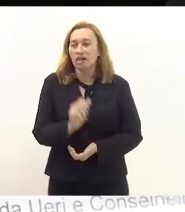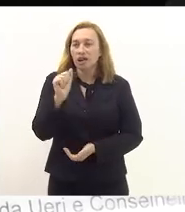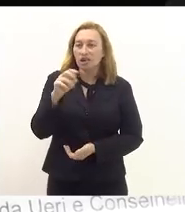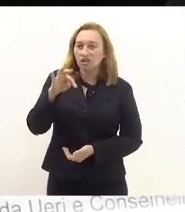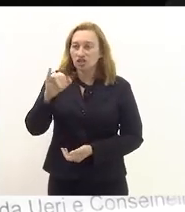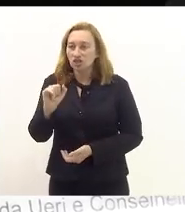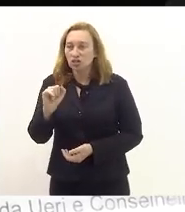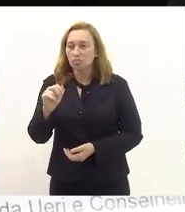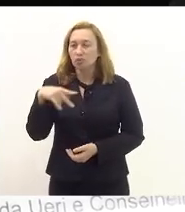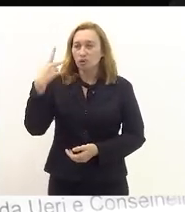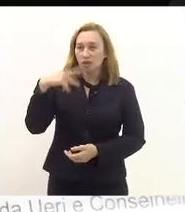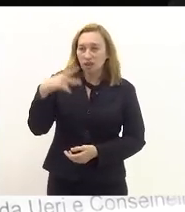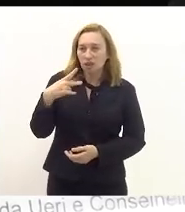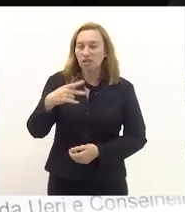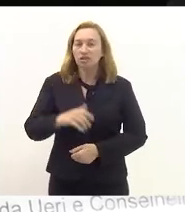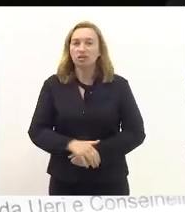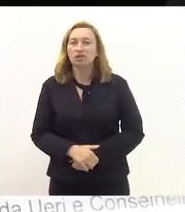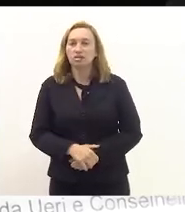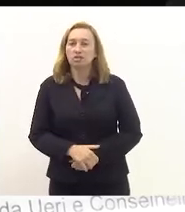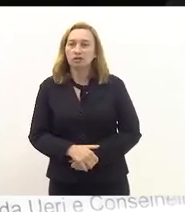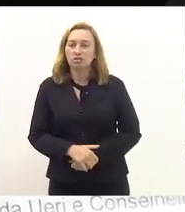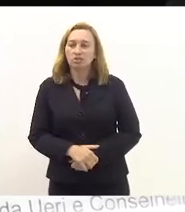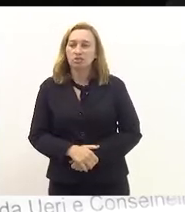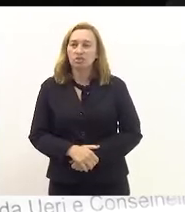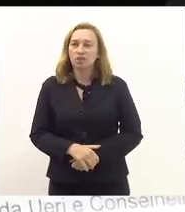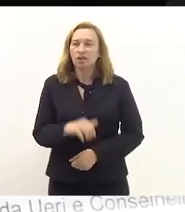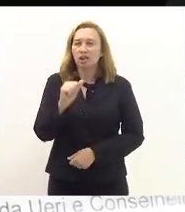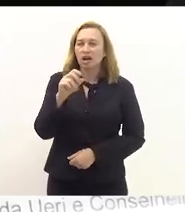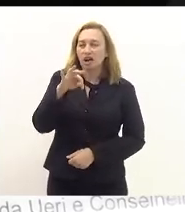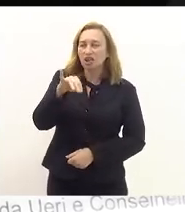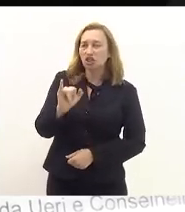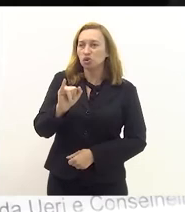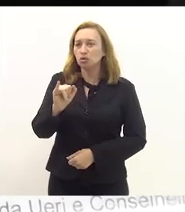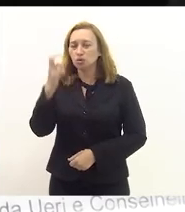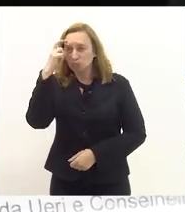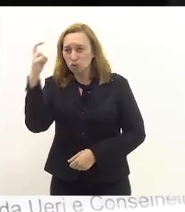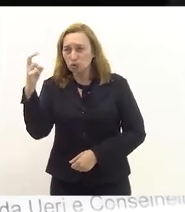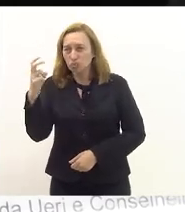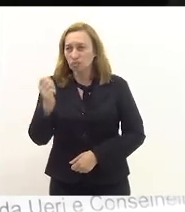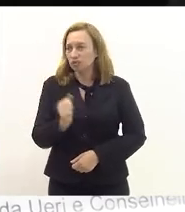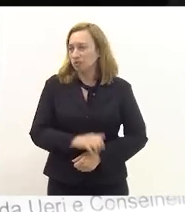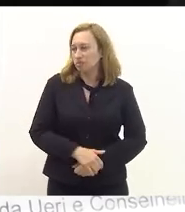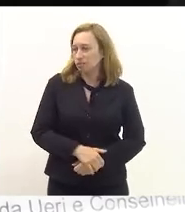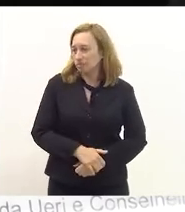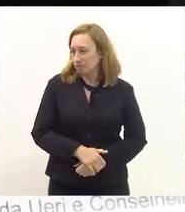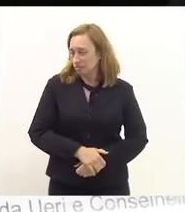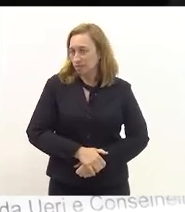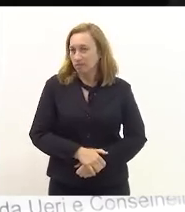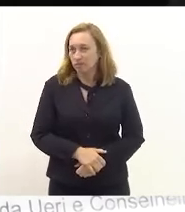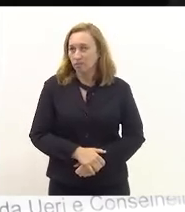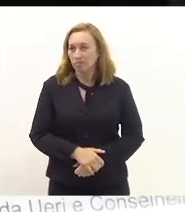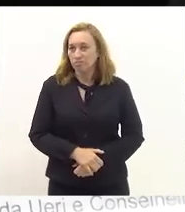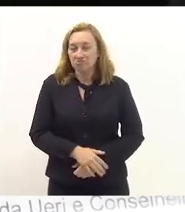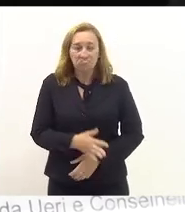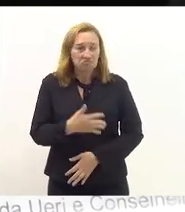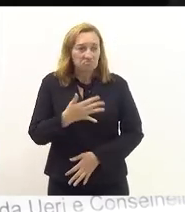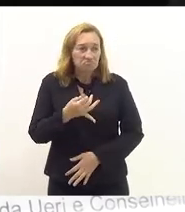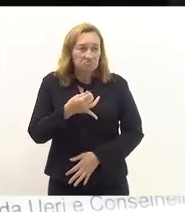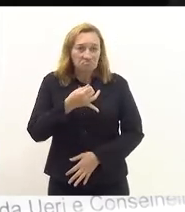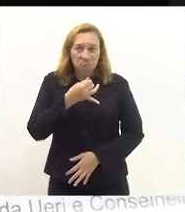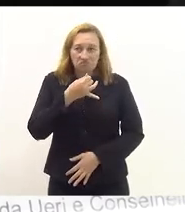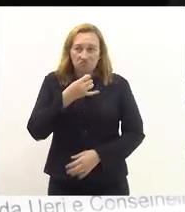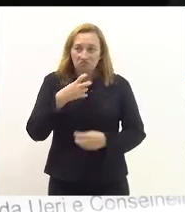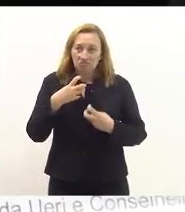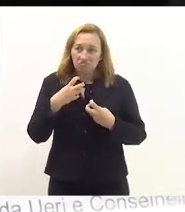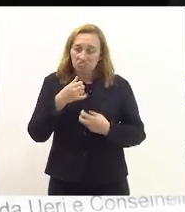o anti-humanismo, a anticultura, a anti-educação, fica no meu espírito a